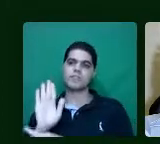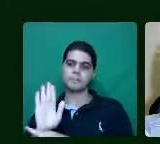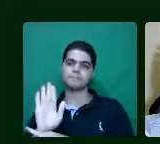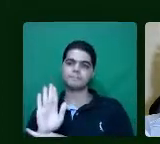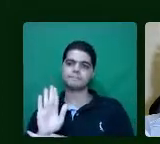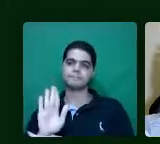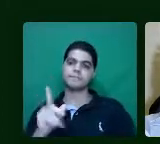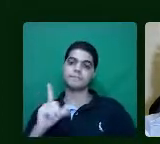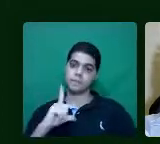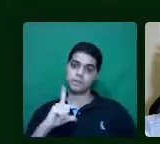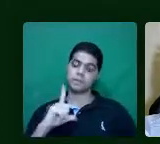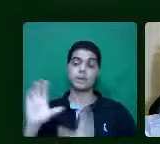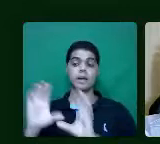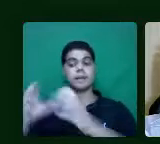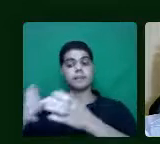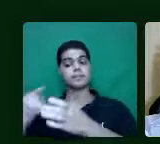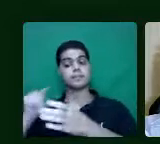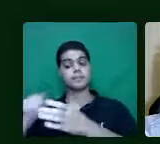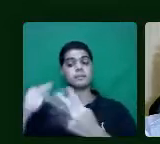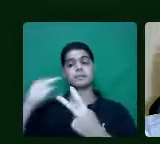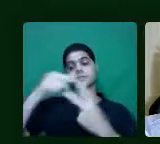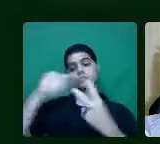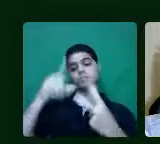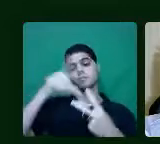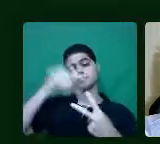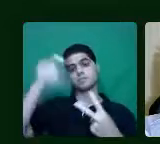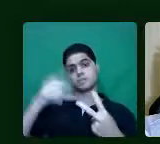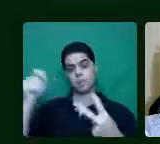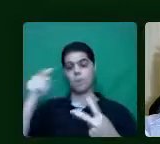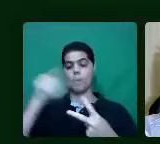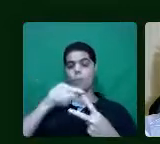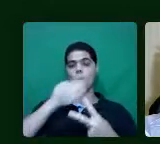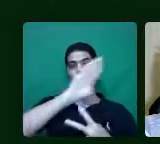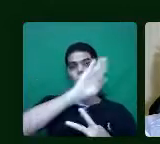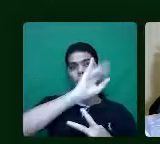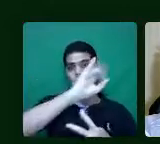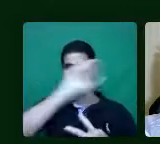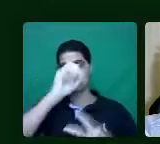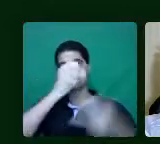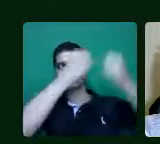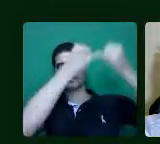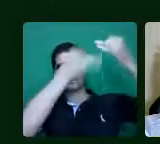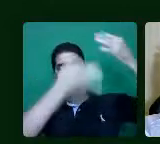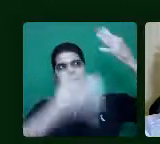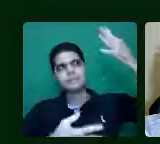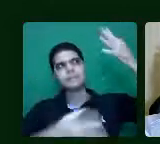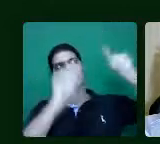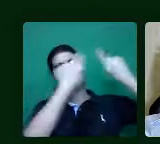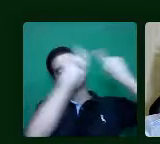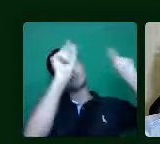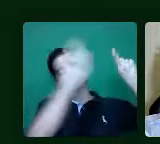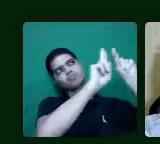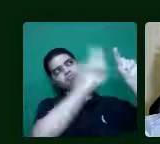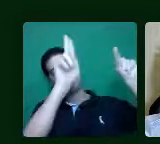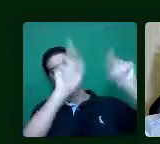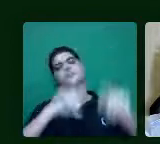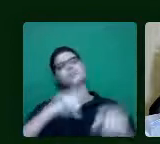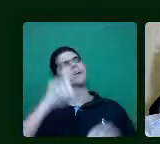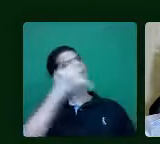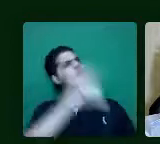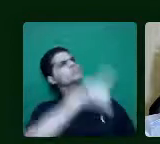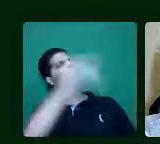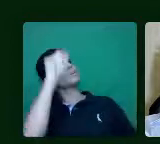têm duas opções. Ou elas vão, de fato, ver a mini bio de vocês e escolher vocês. Ah, então eu quero mentoria com o professor